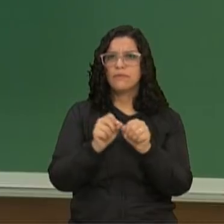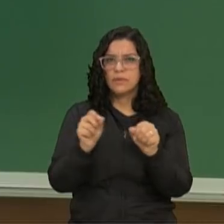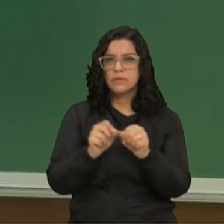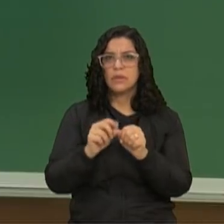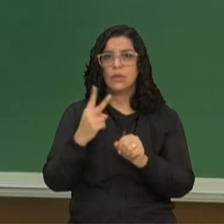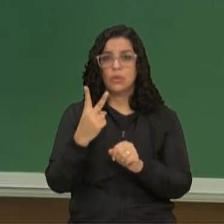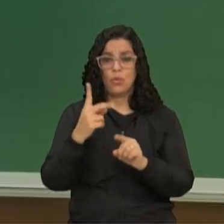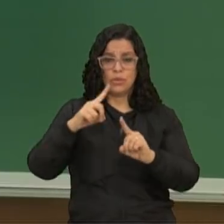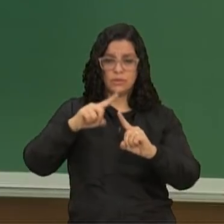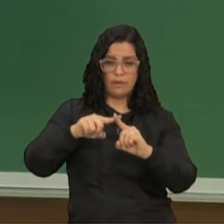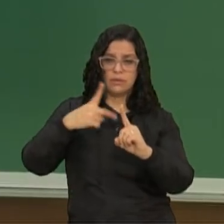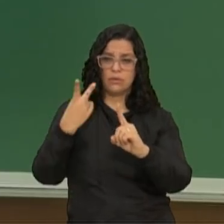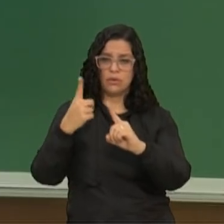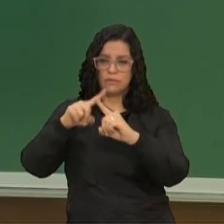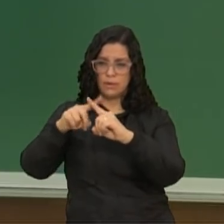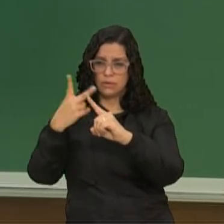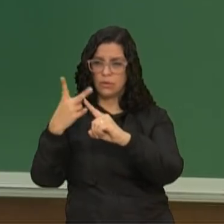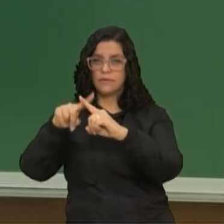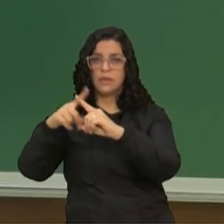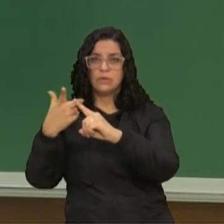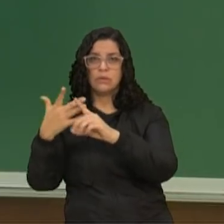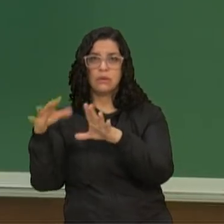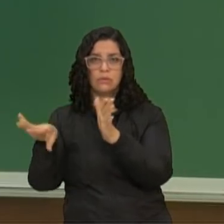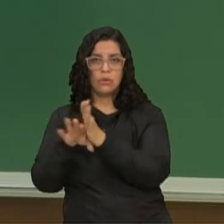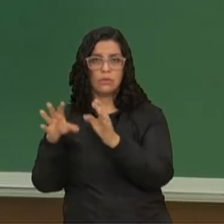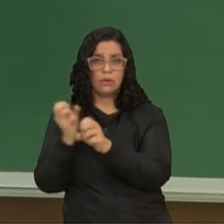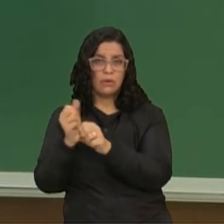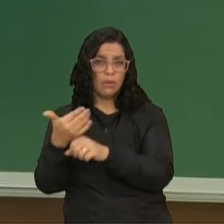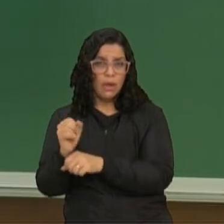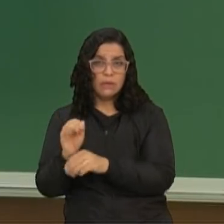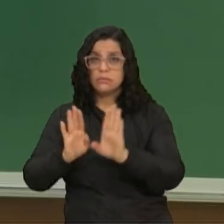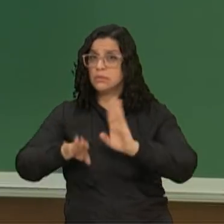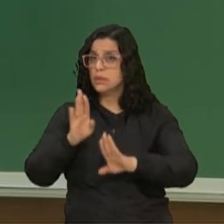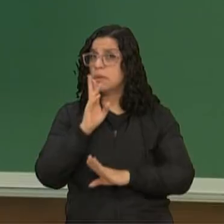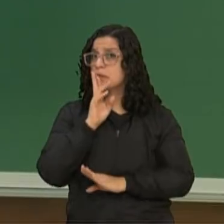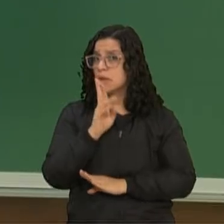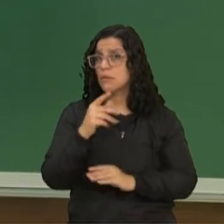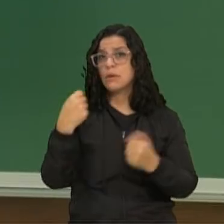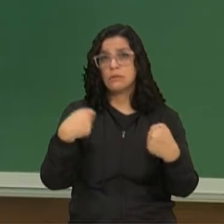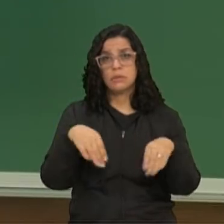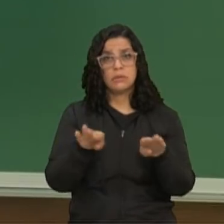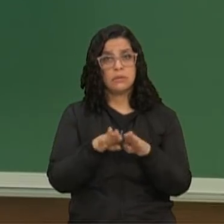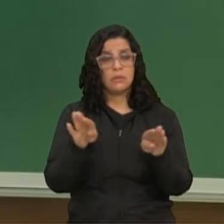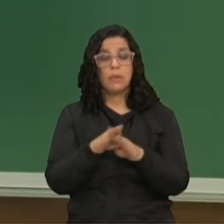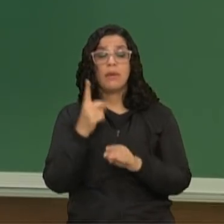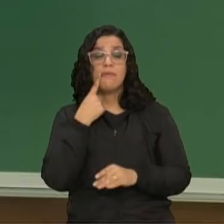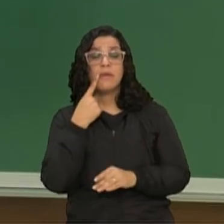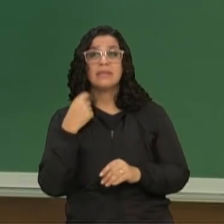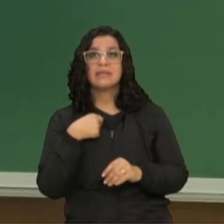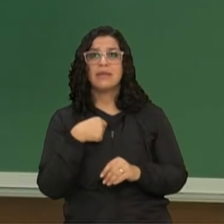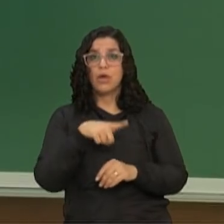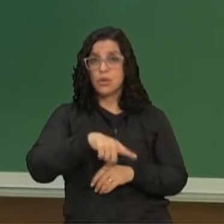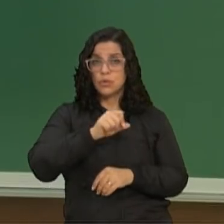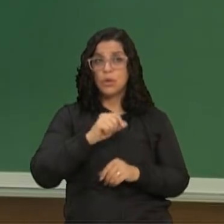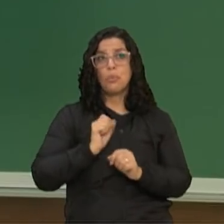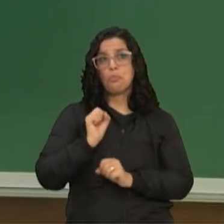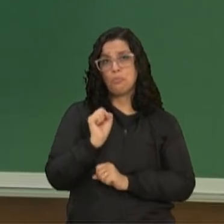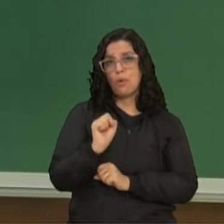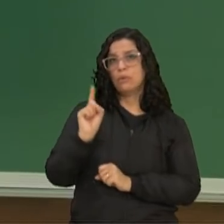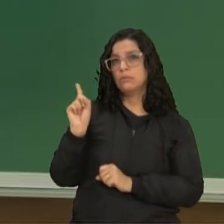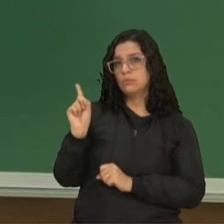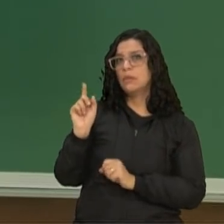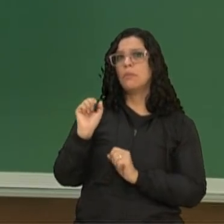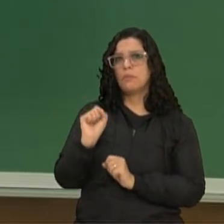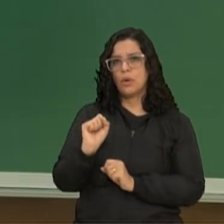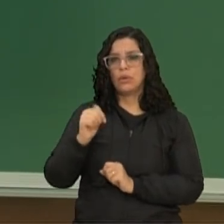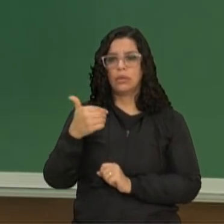o 2 vezes 2 até dar 10 vezes? Depende da resposta, se tiver alternativa ou não, ou posso deixar apenas